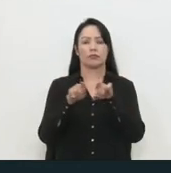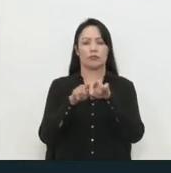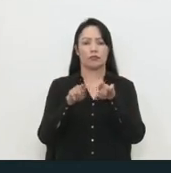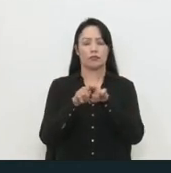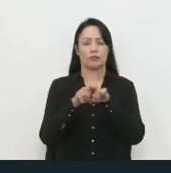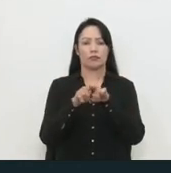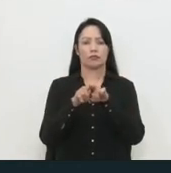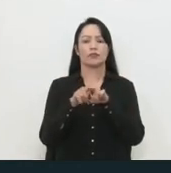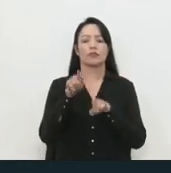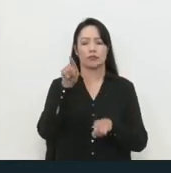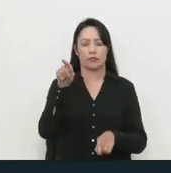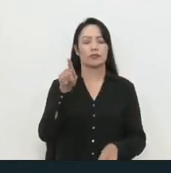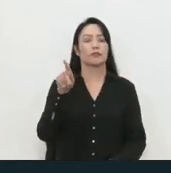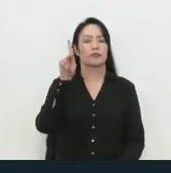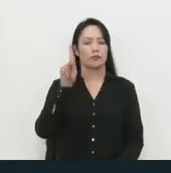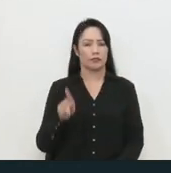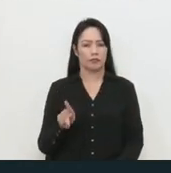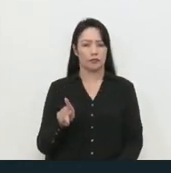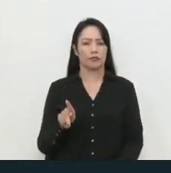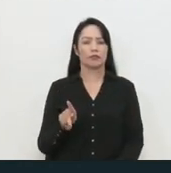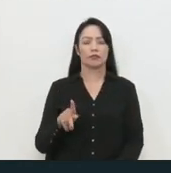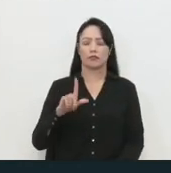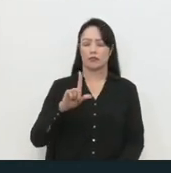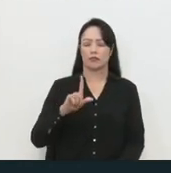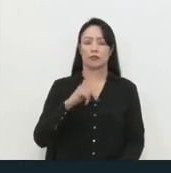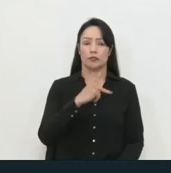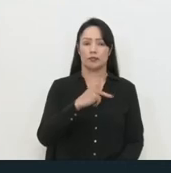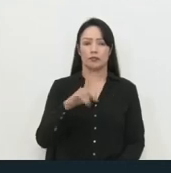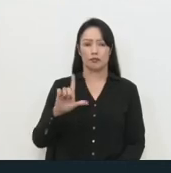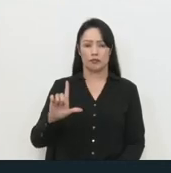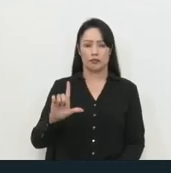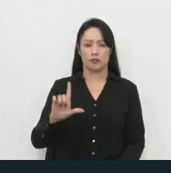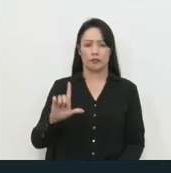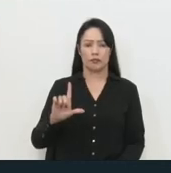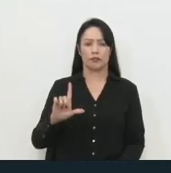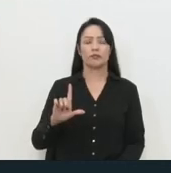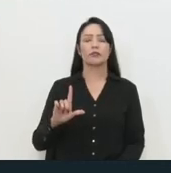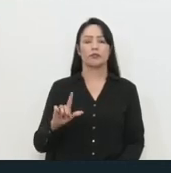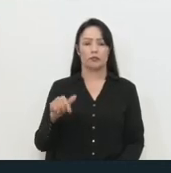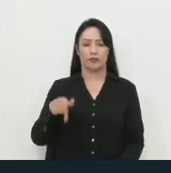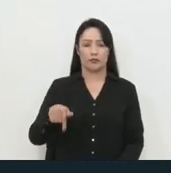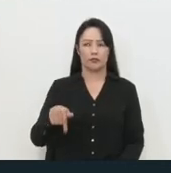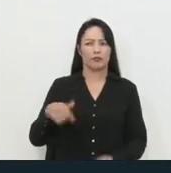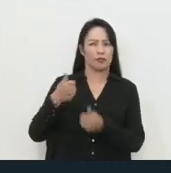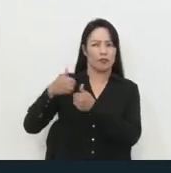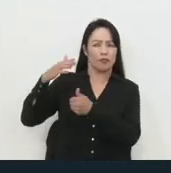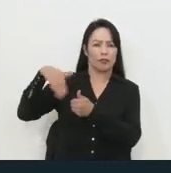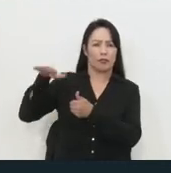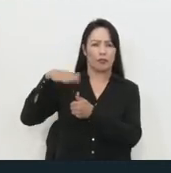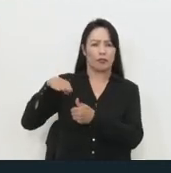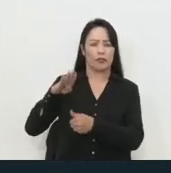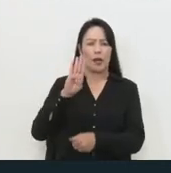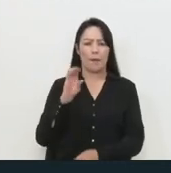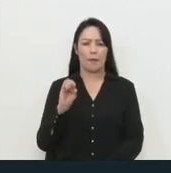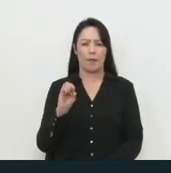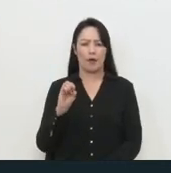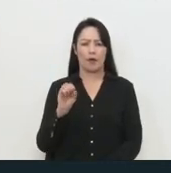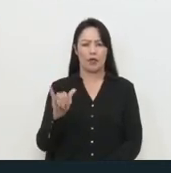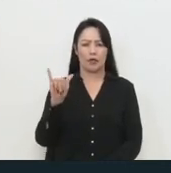o seu presidente do pl que aqui na região é chamado de boy né